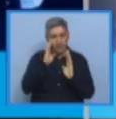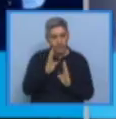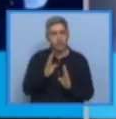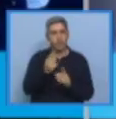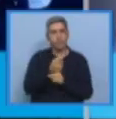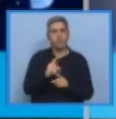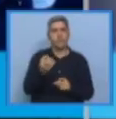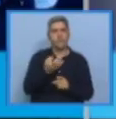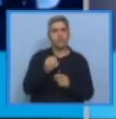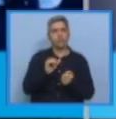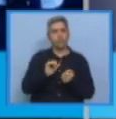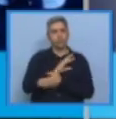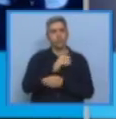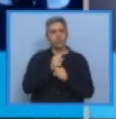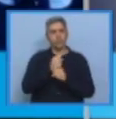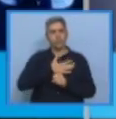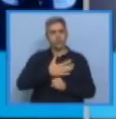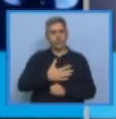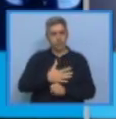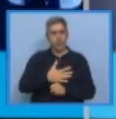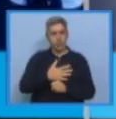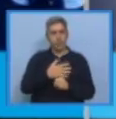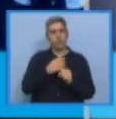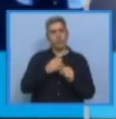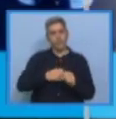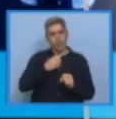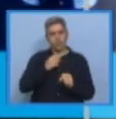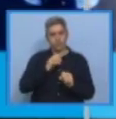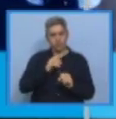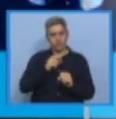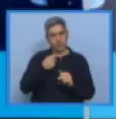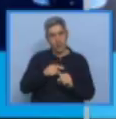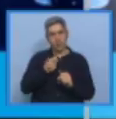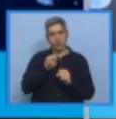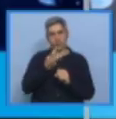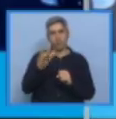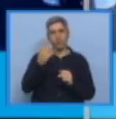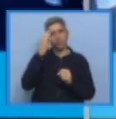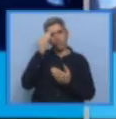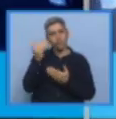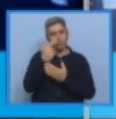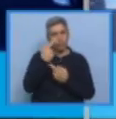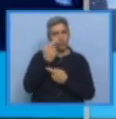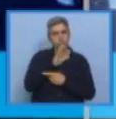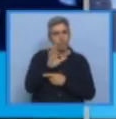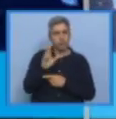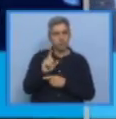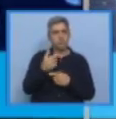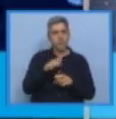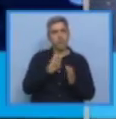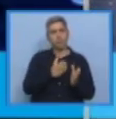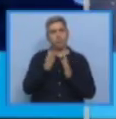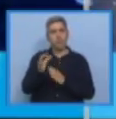facto, ser jornalista é uma profissão com credibilidade e felizmente, que muitos indicadores assim o mostram, mas é uma